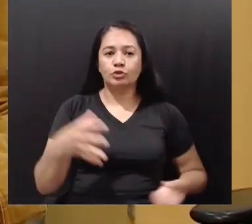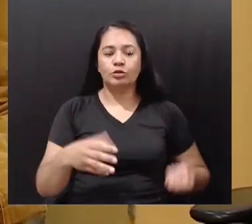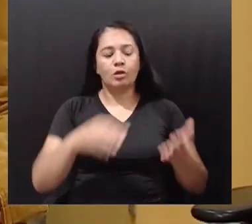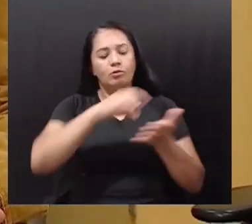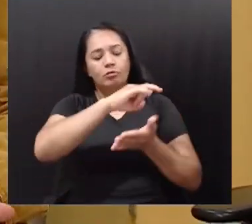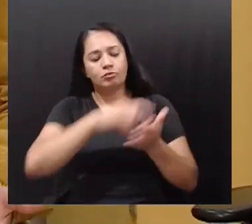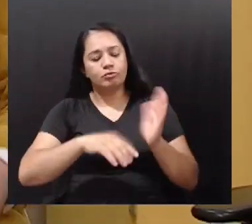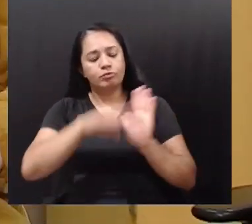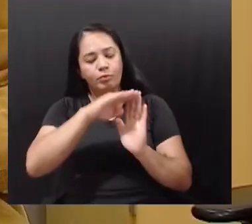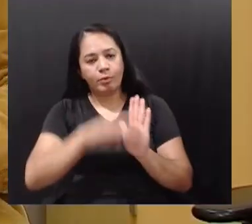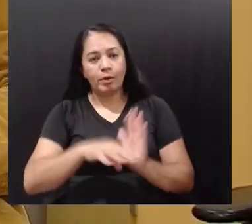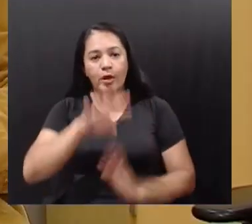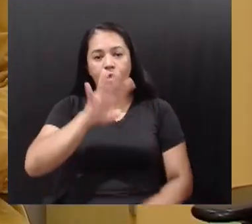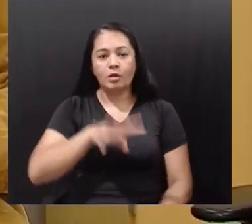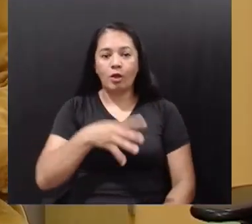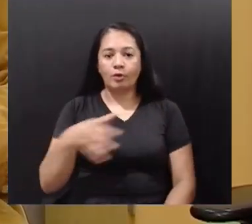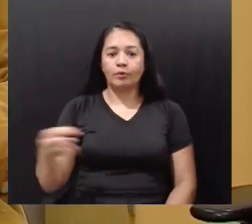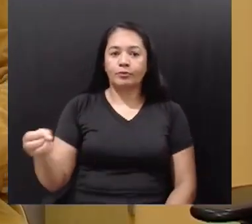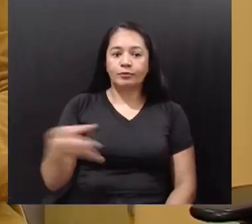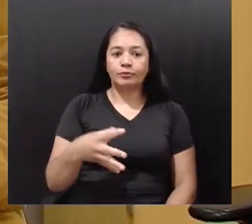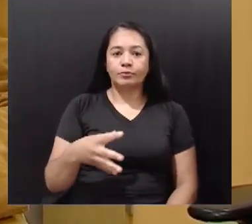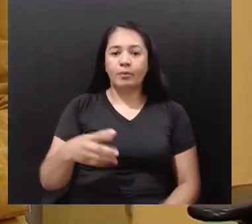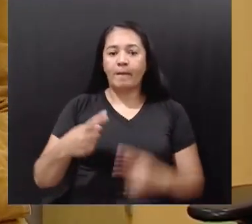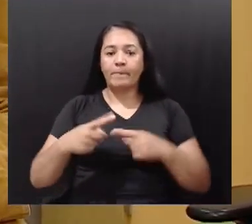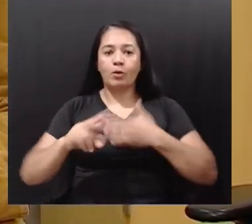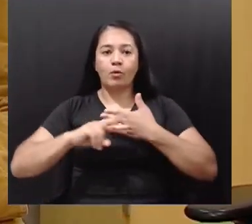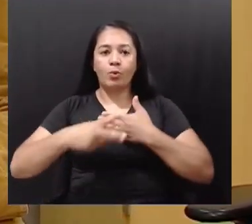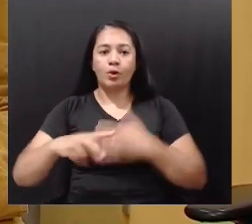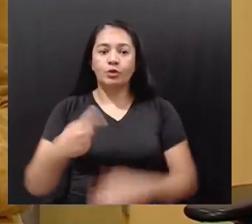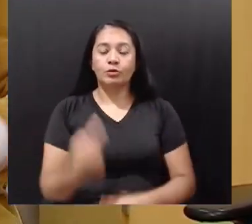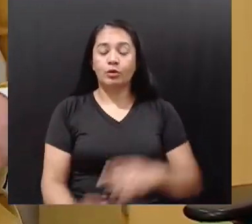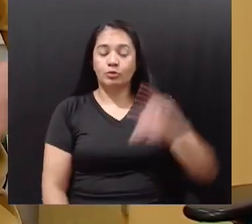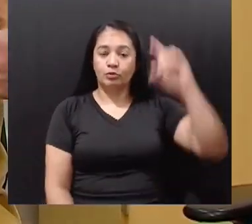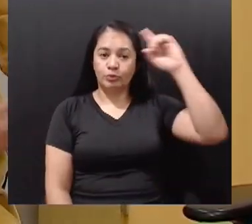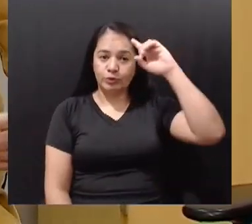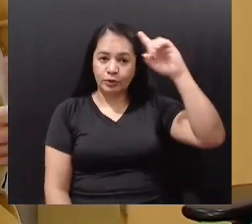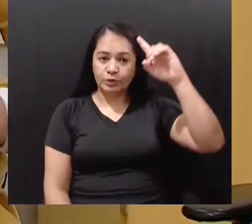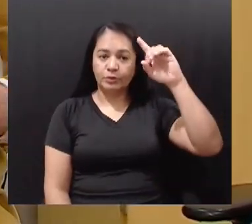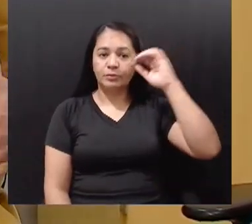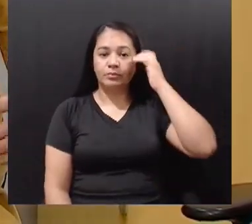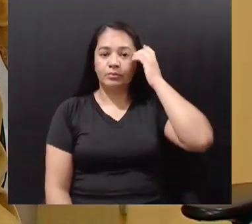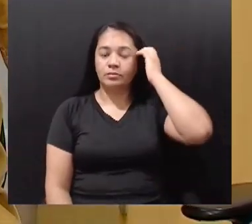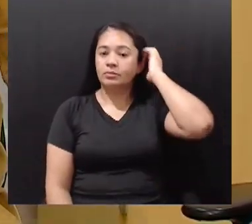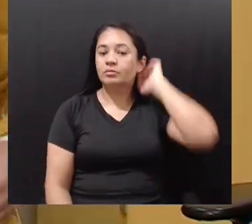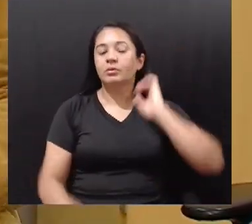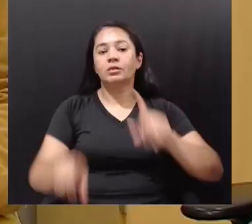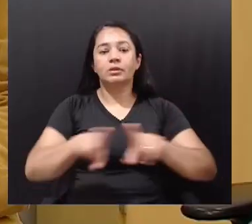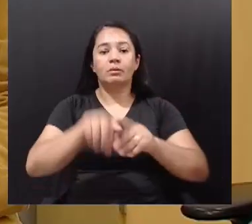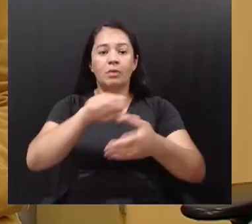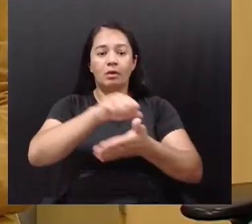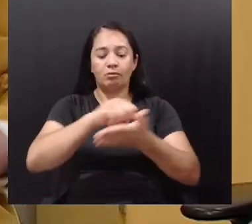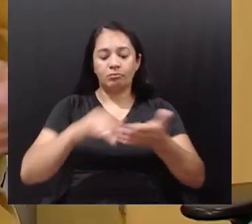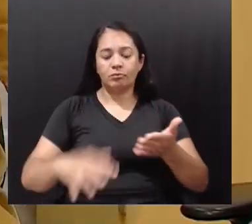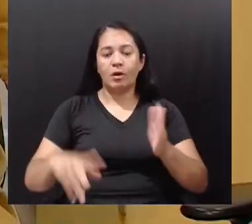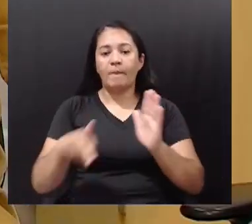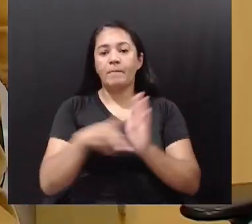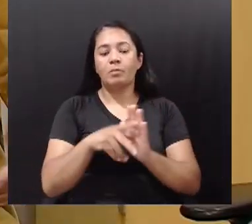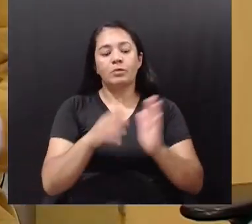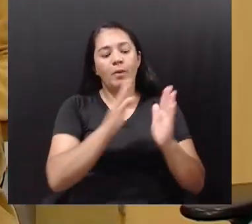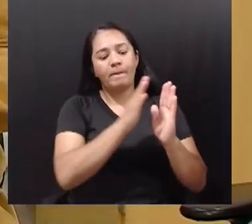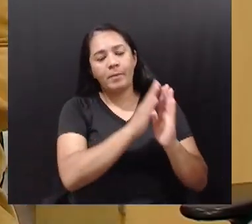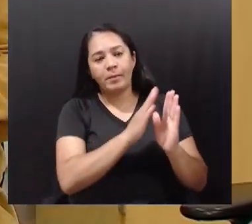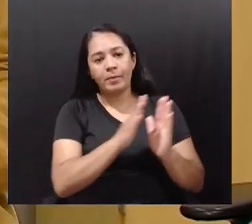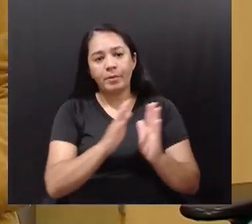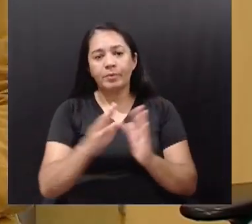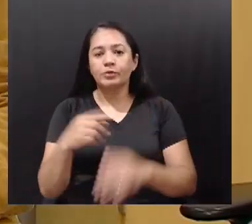cartilhas que impactam no nosso dia a dia, né? E também tem as atividades que são as programadas no nosso plano